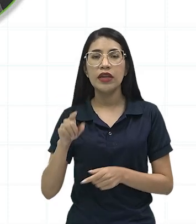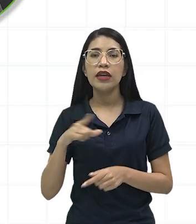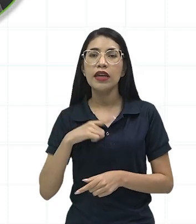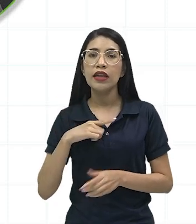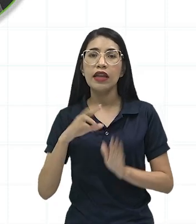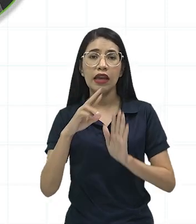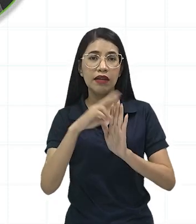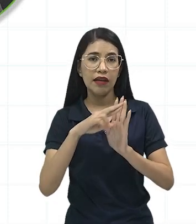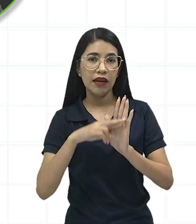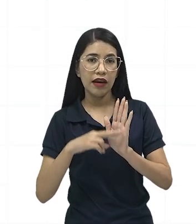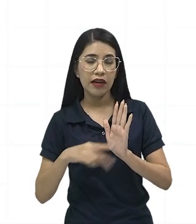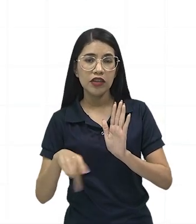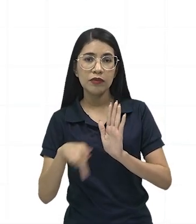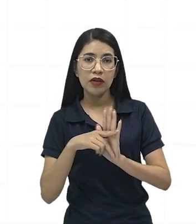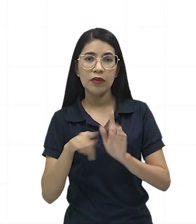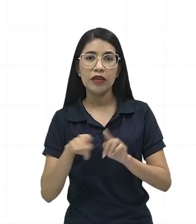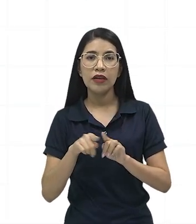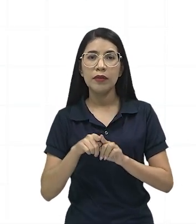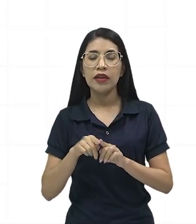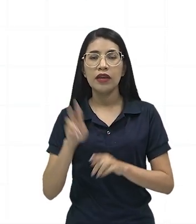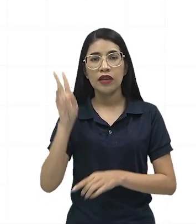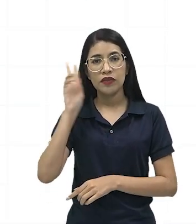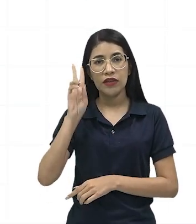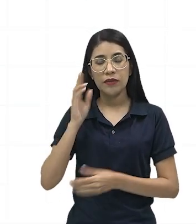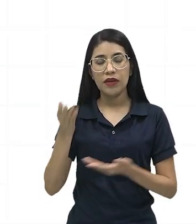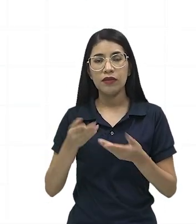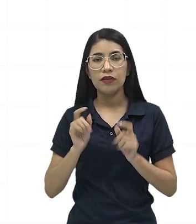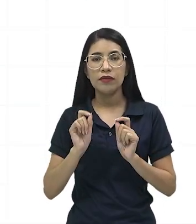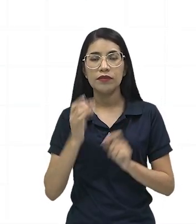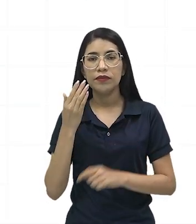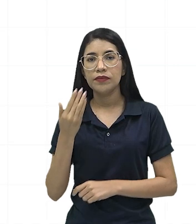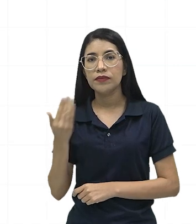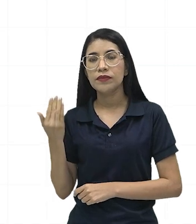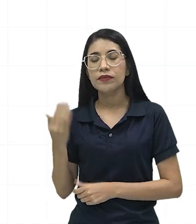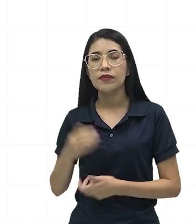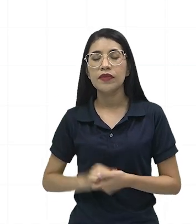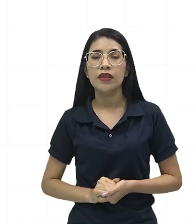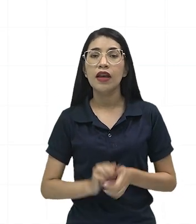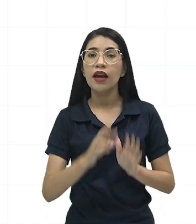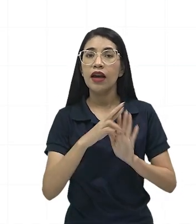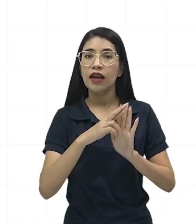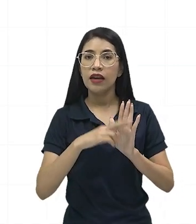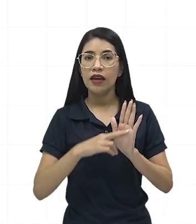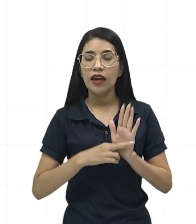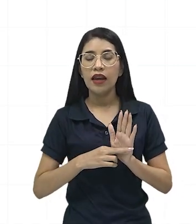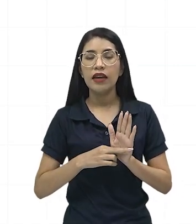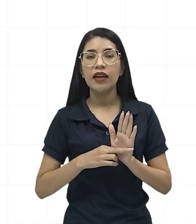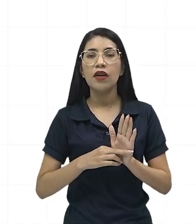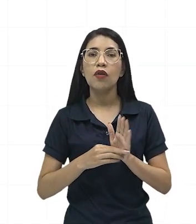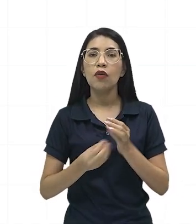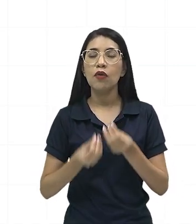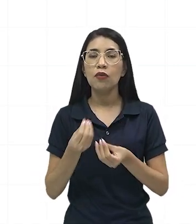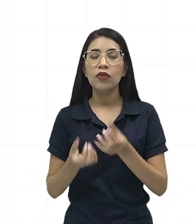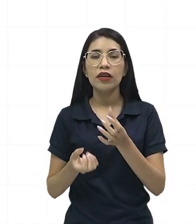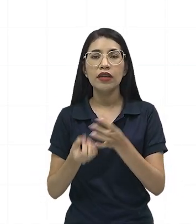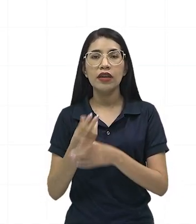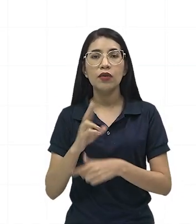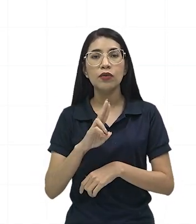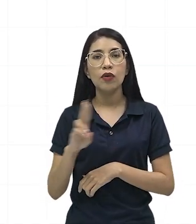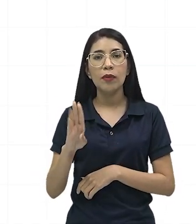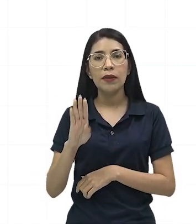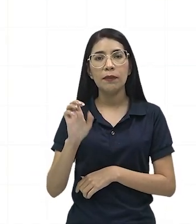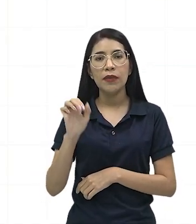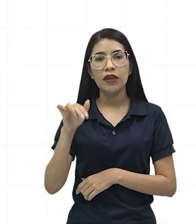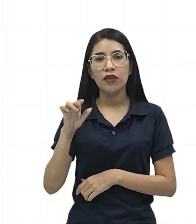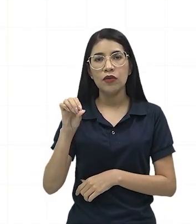algumas regras que a gente vai relembrar agora. Então, lembrando aí que essa regra é a da nomenclatura binomial. A